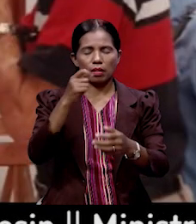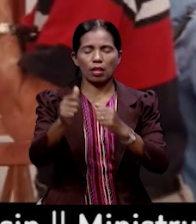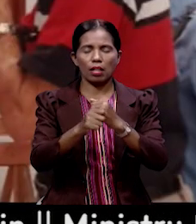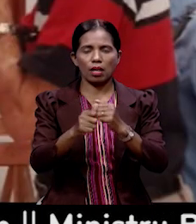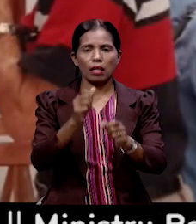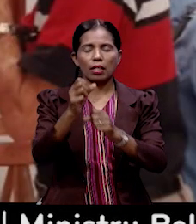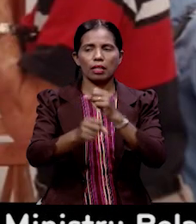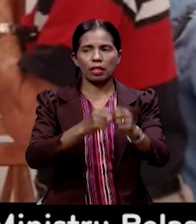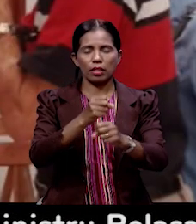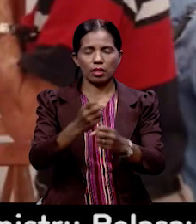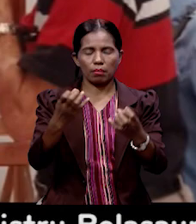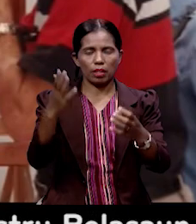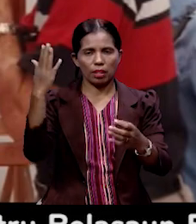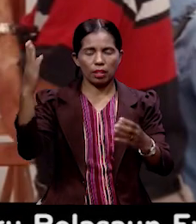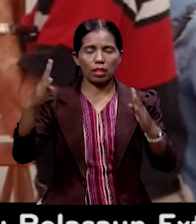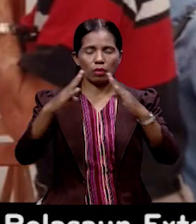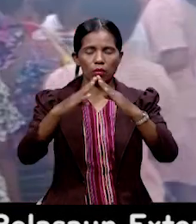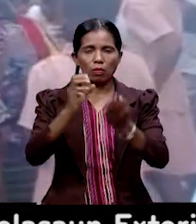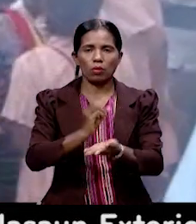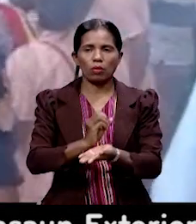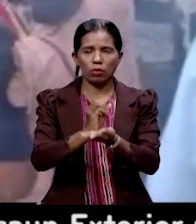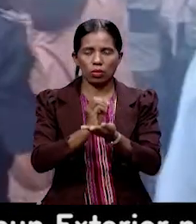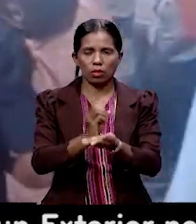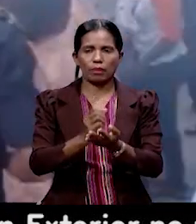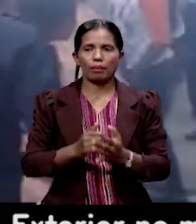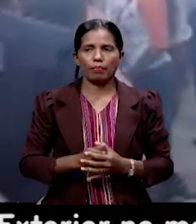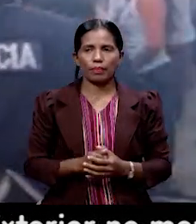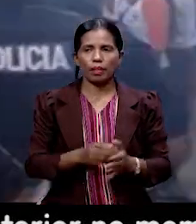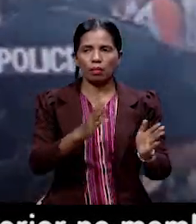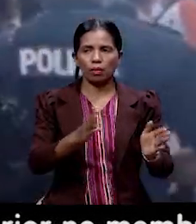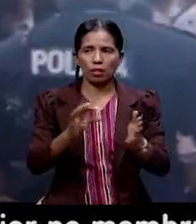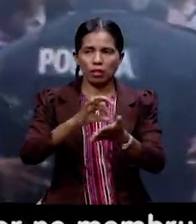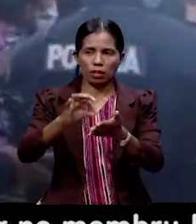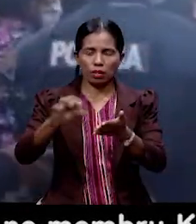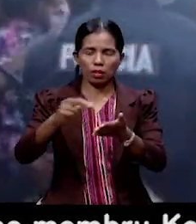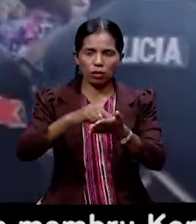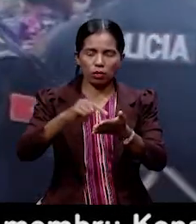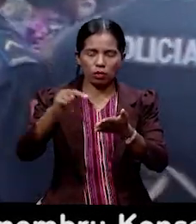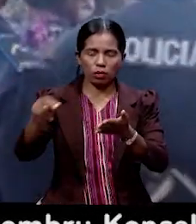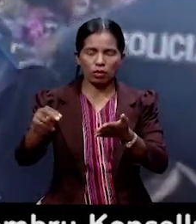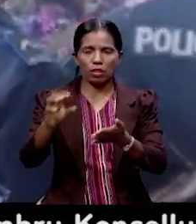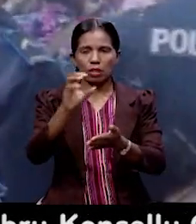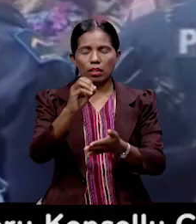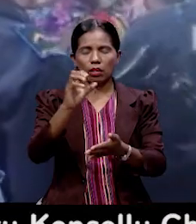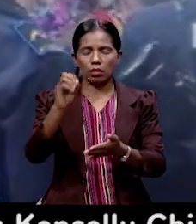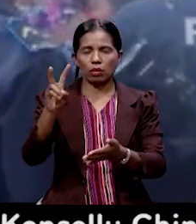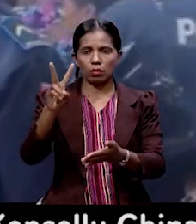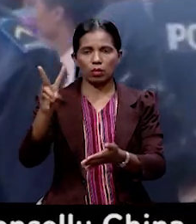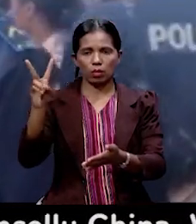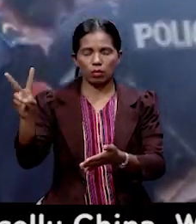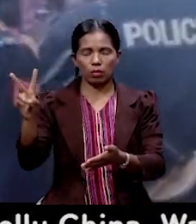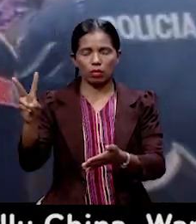durante tinambarak iha umamahon top honis waikusi ambeno. Proseso ne resista honia número NUK 00 rua rua